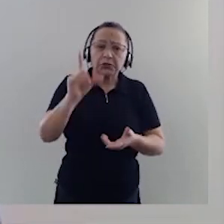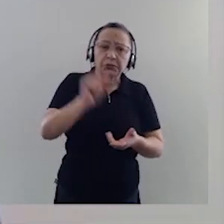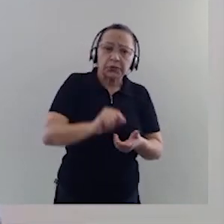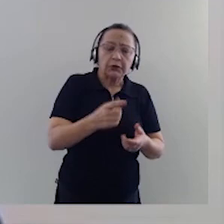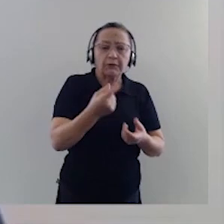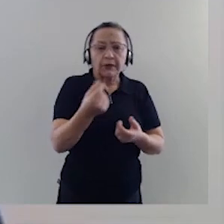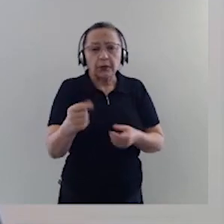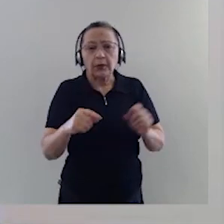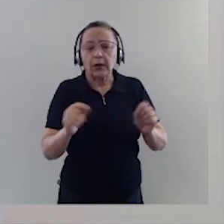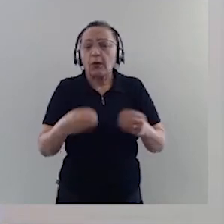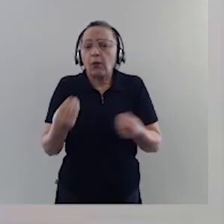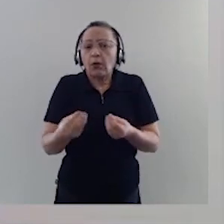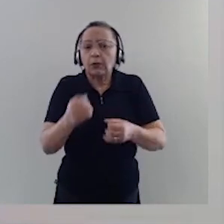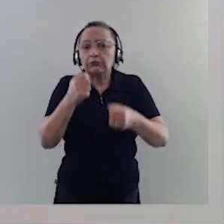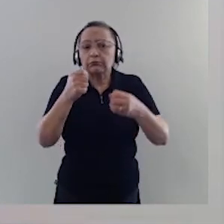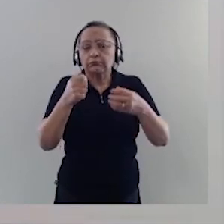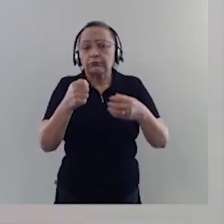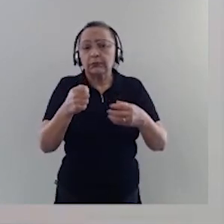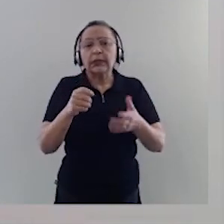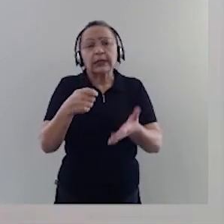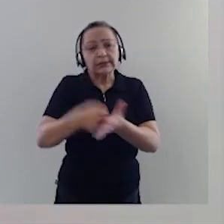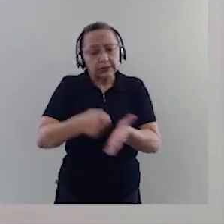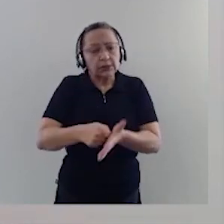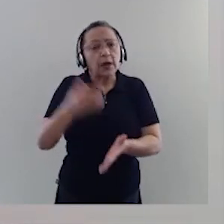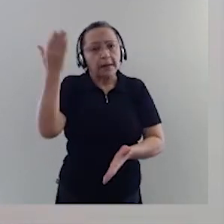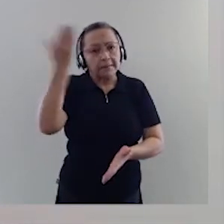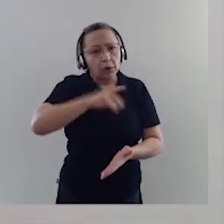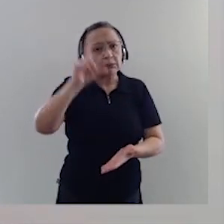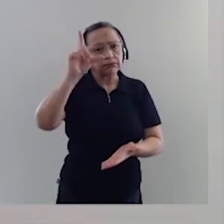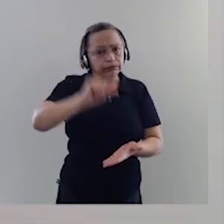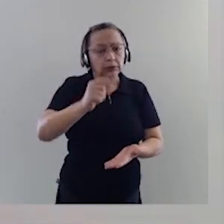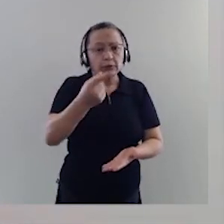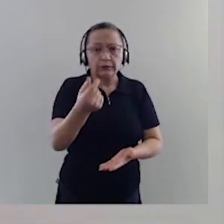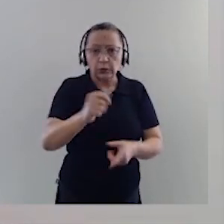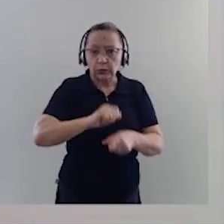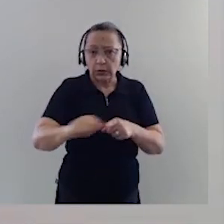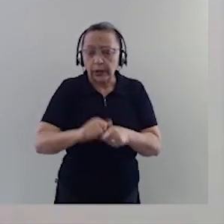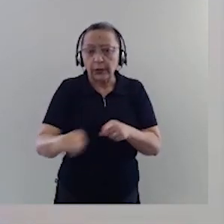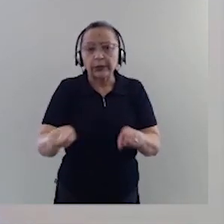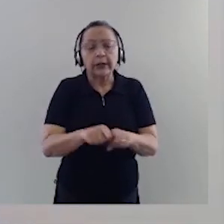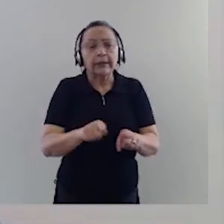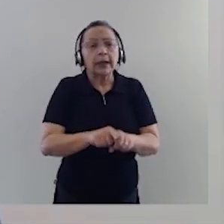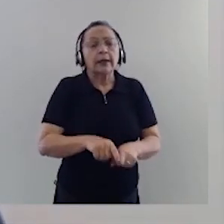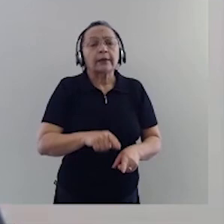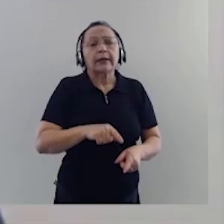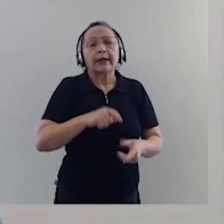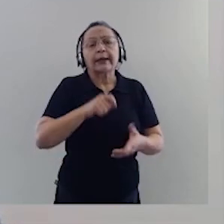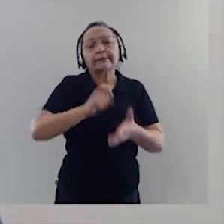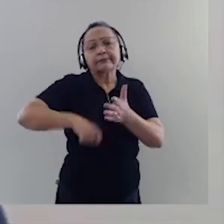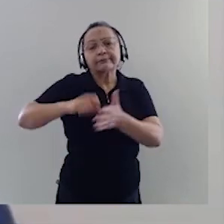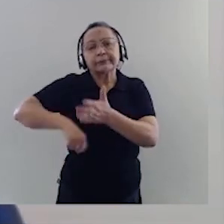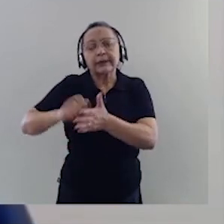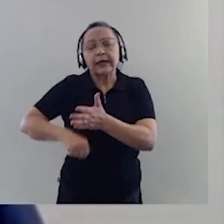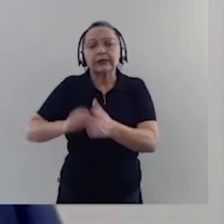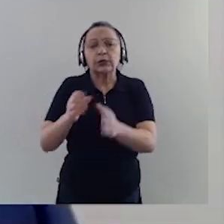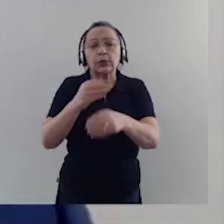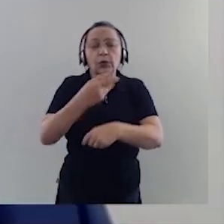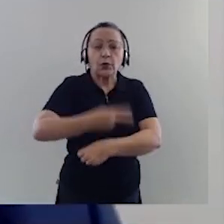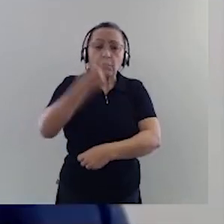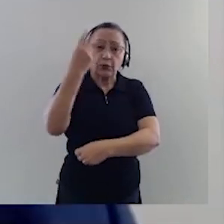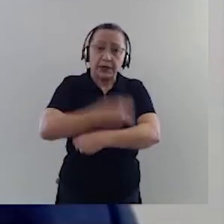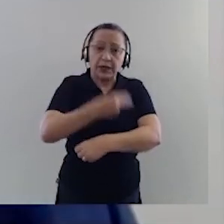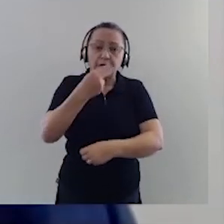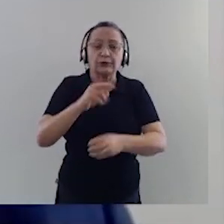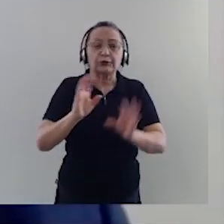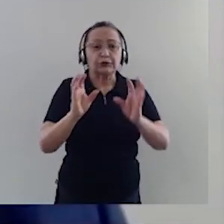se formando, exigindo a prova da redução do valor, taxa condominial em shopping center, também é outro